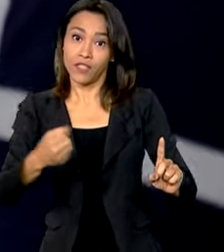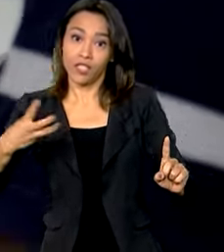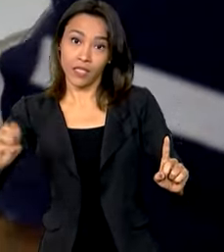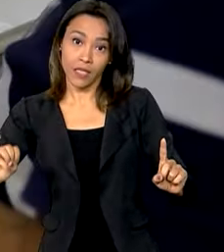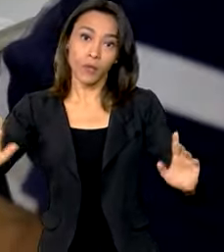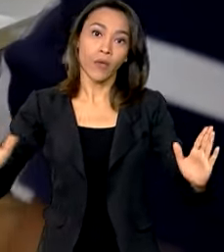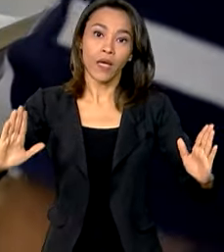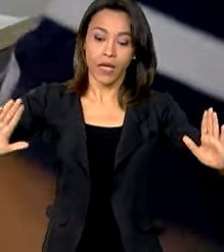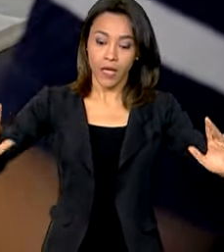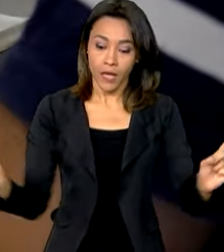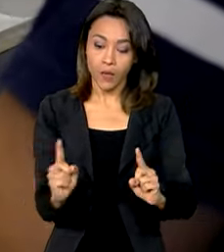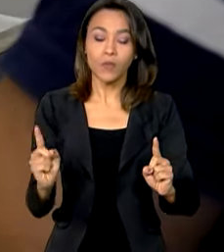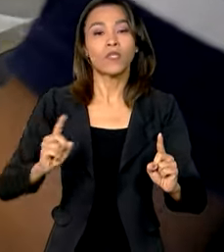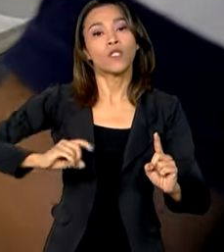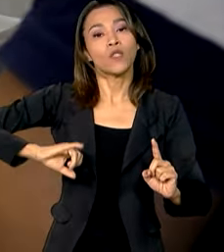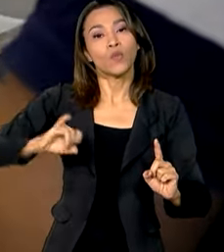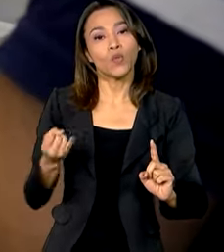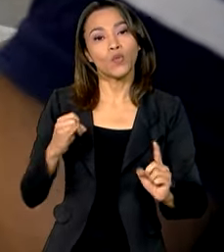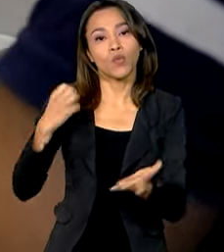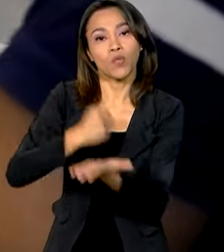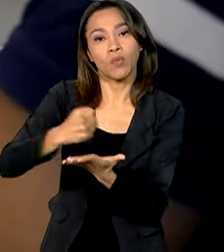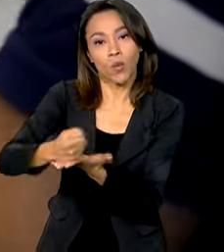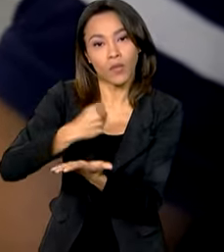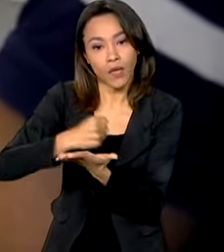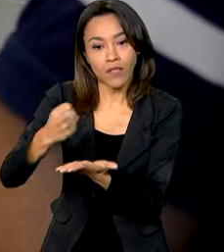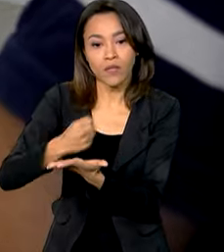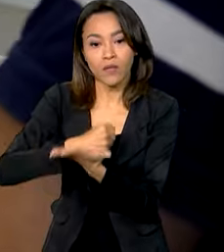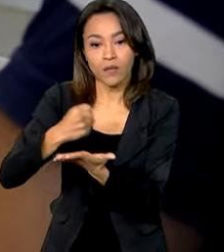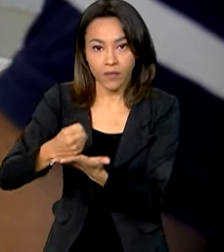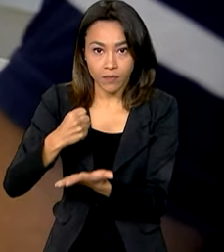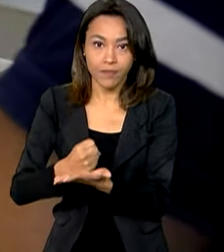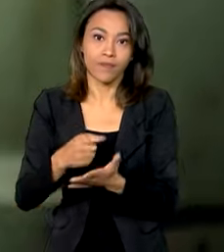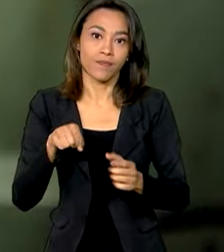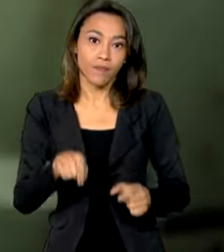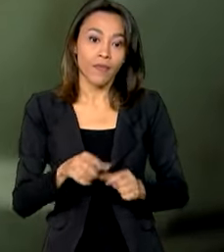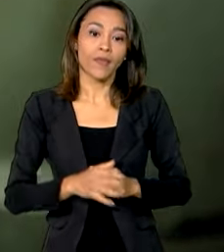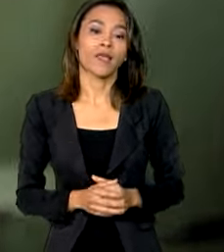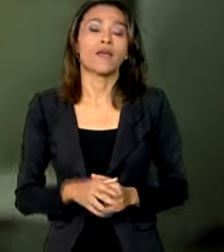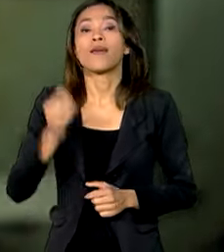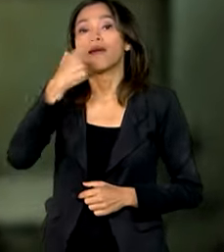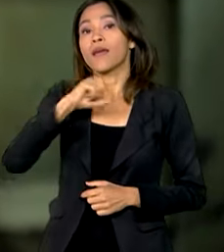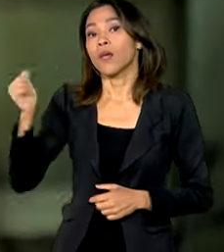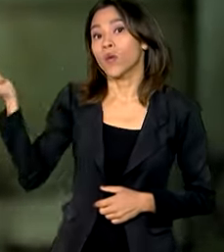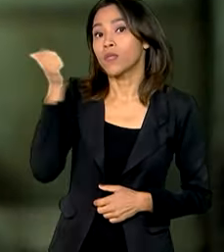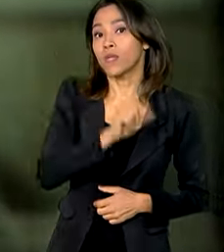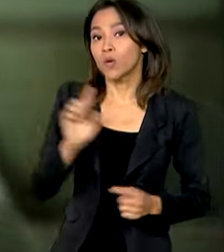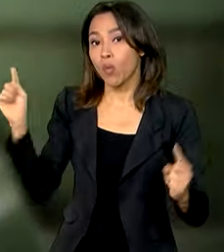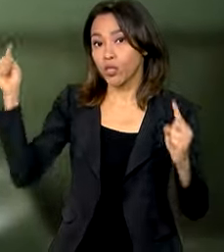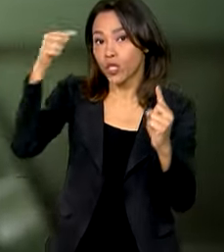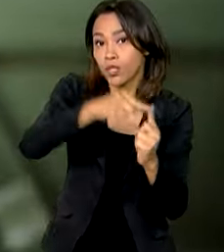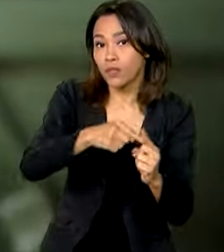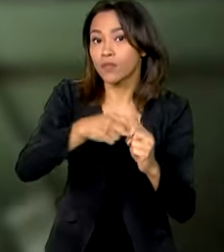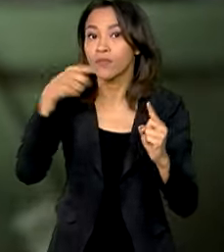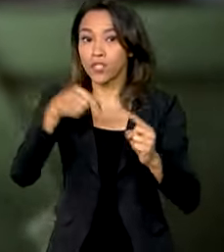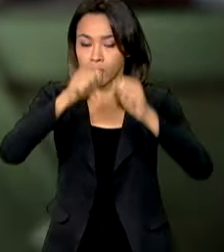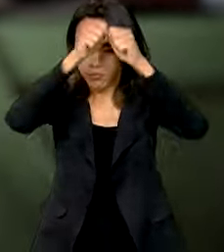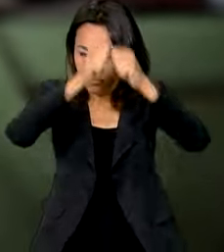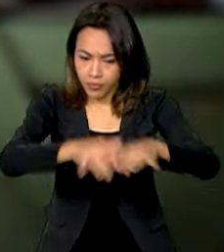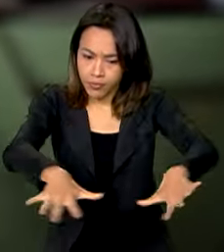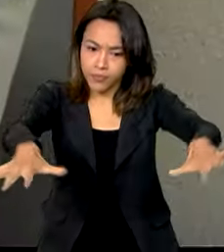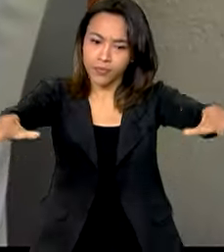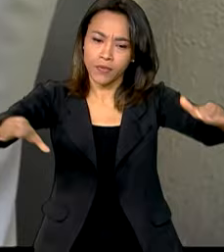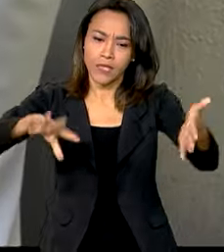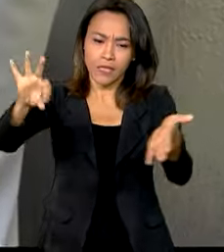taxas de juros aplicadas aos contratos de refinanciamento de dívidas. Quem conseguir atingir as metas de expansão de